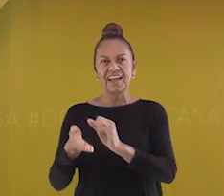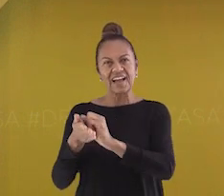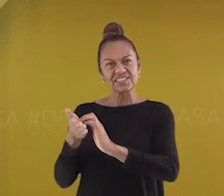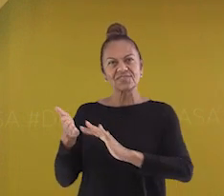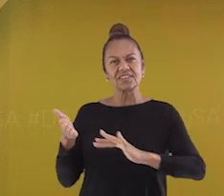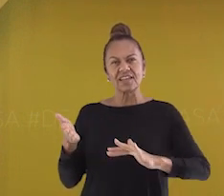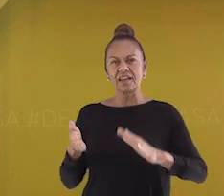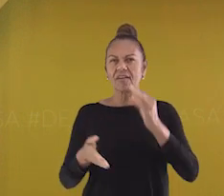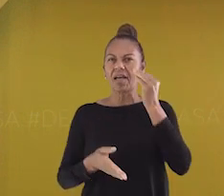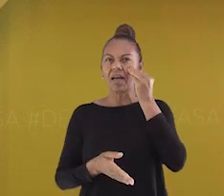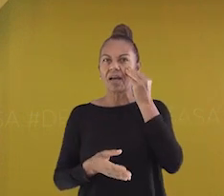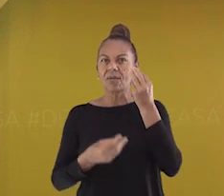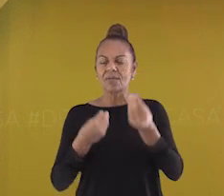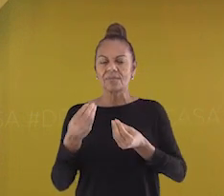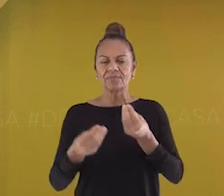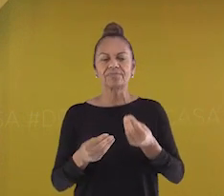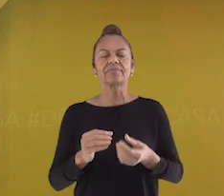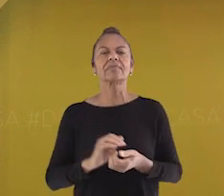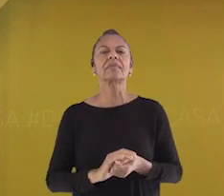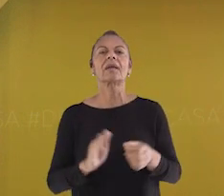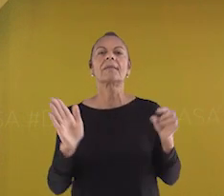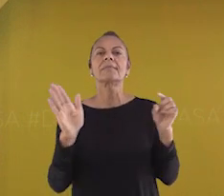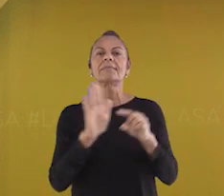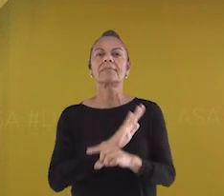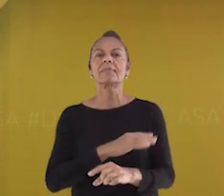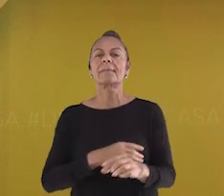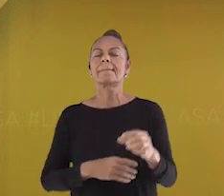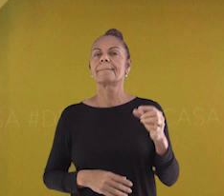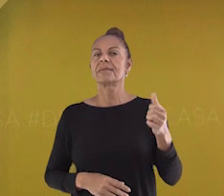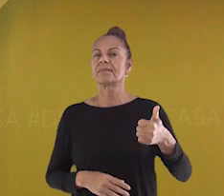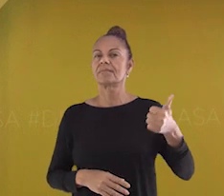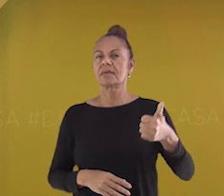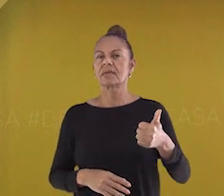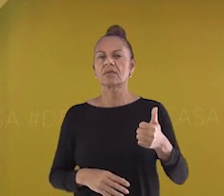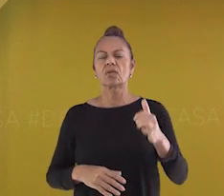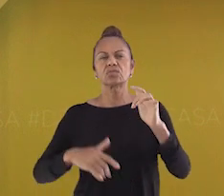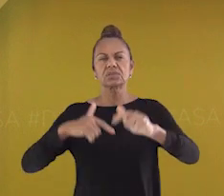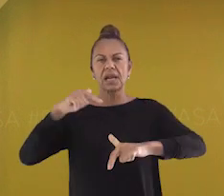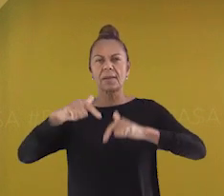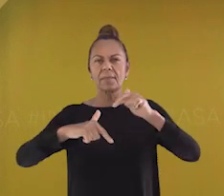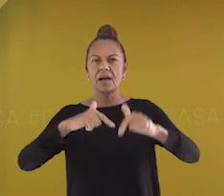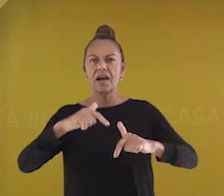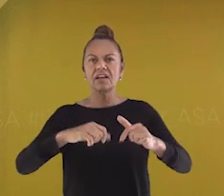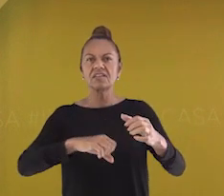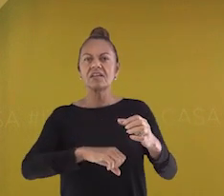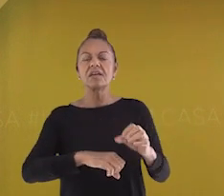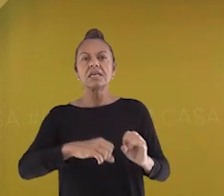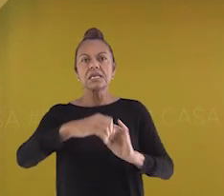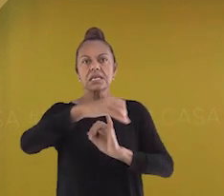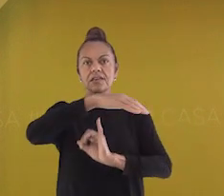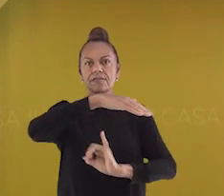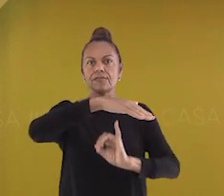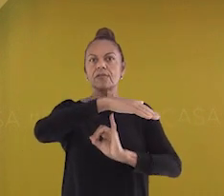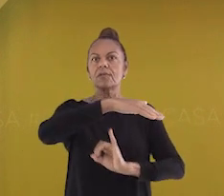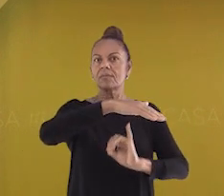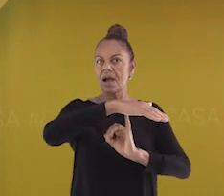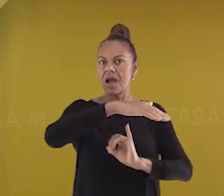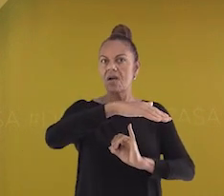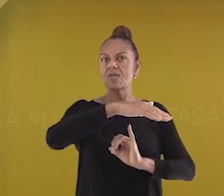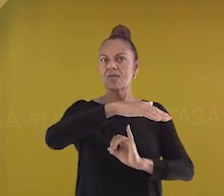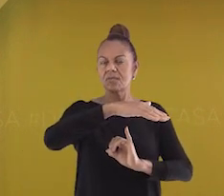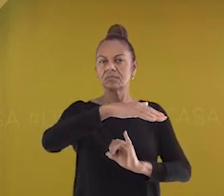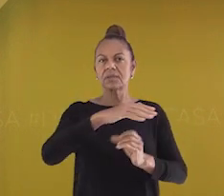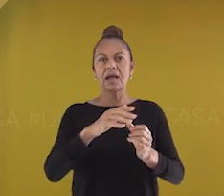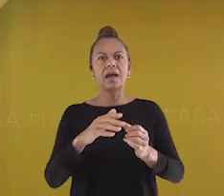exercitar nossos conhecimentos através de uma atividade? Primeira questão. O trabalho informal está cada